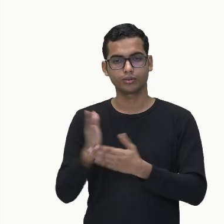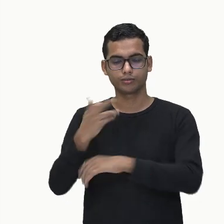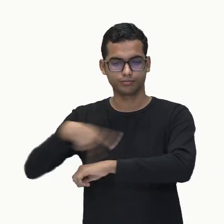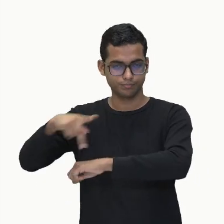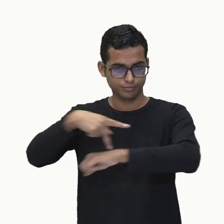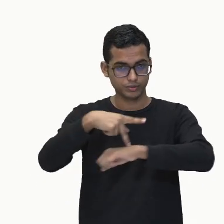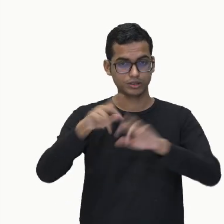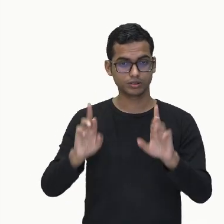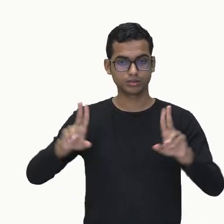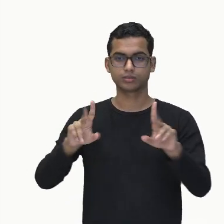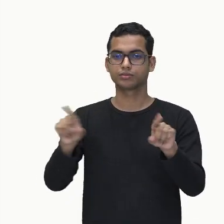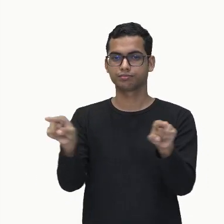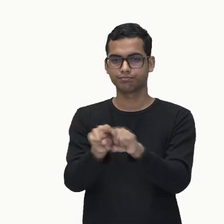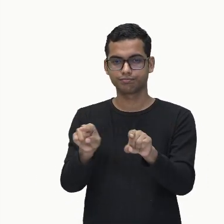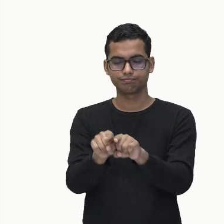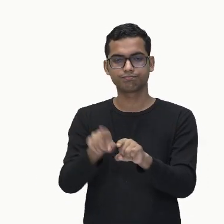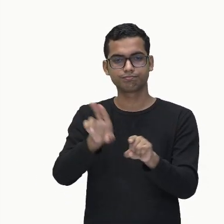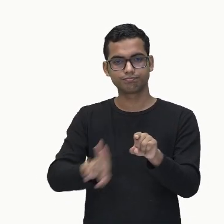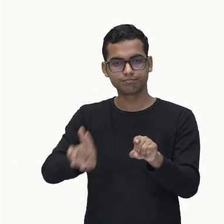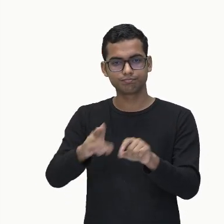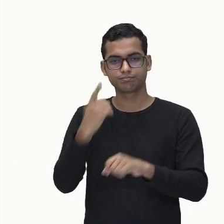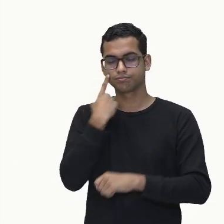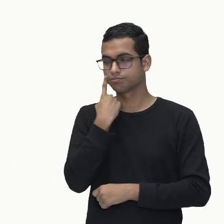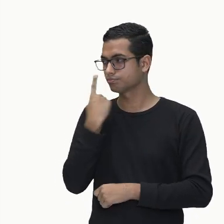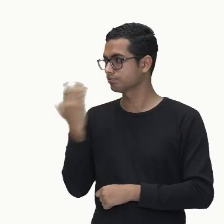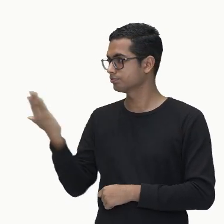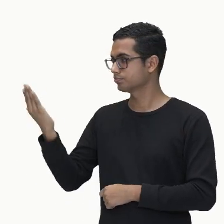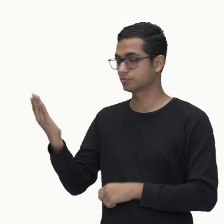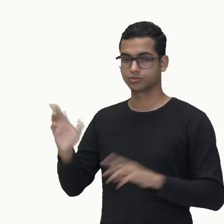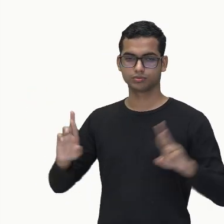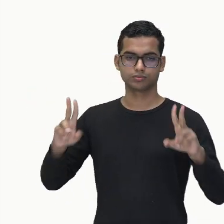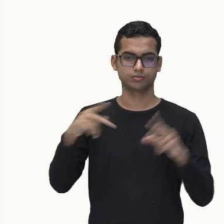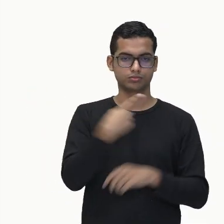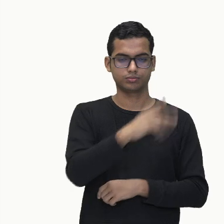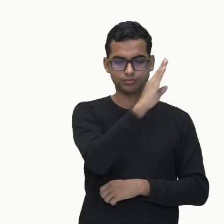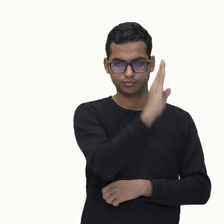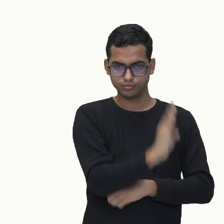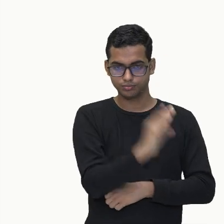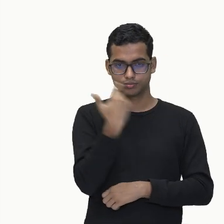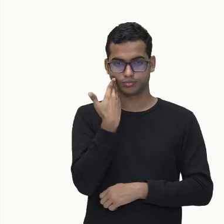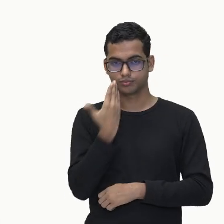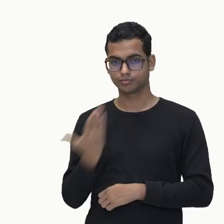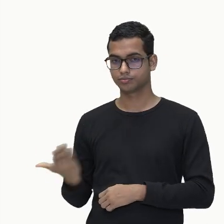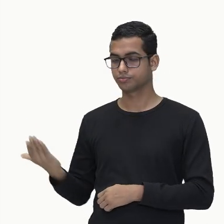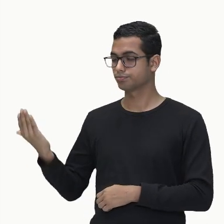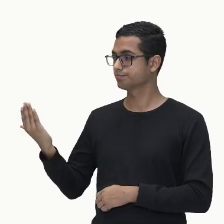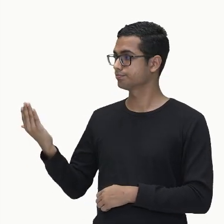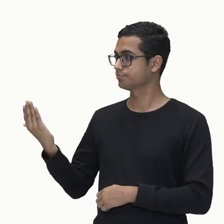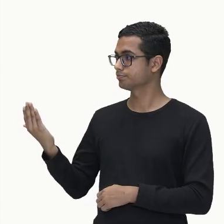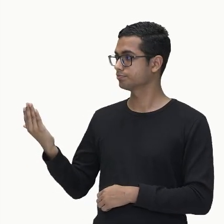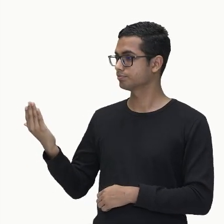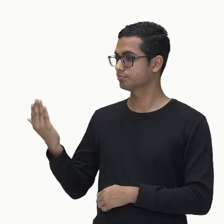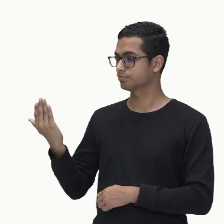635 Son 235 135 1:40